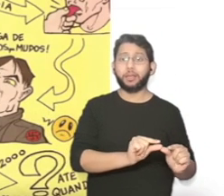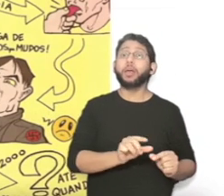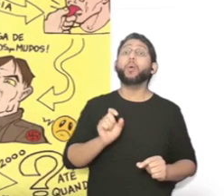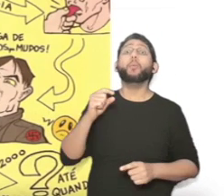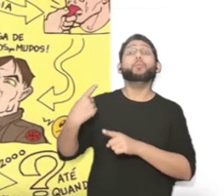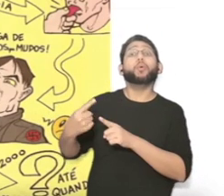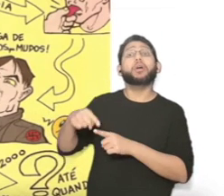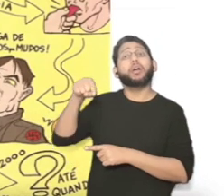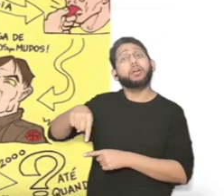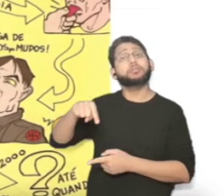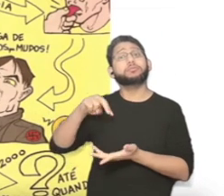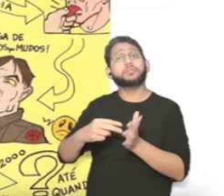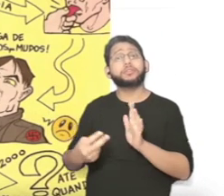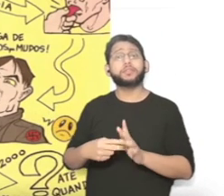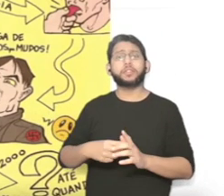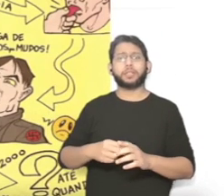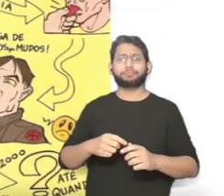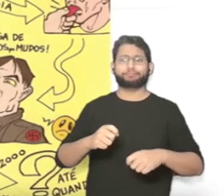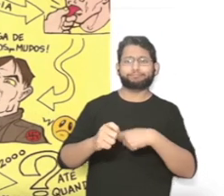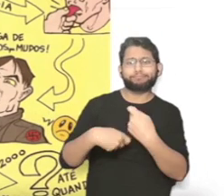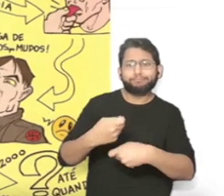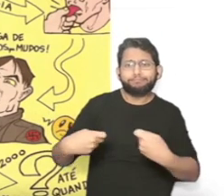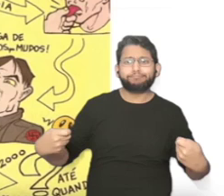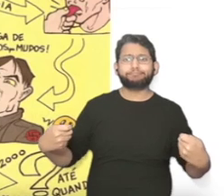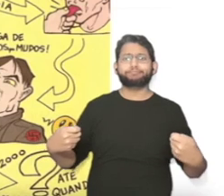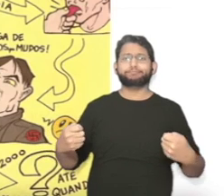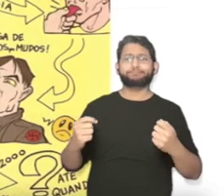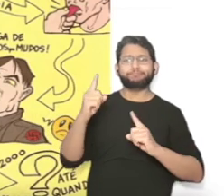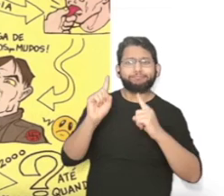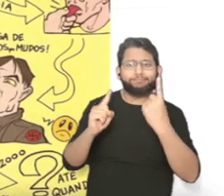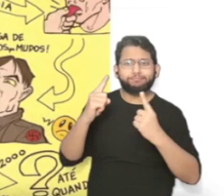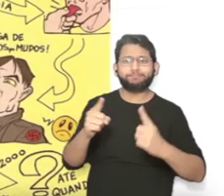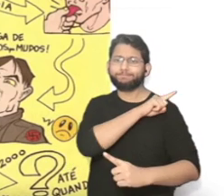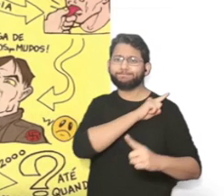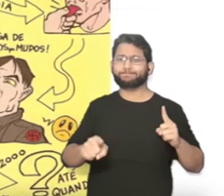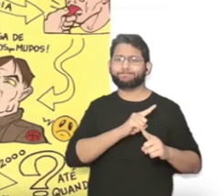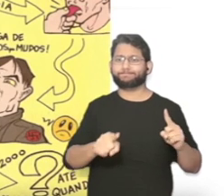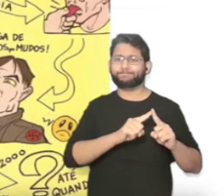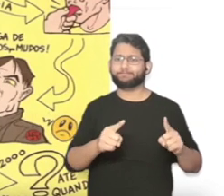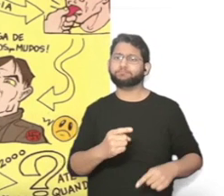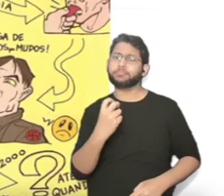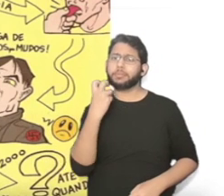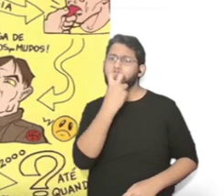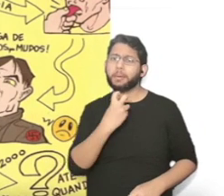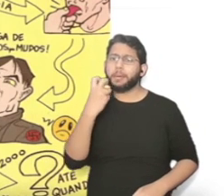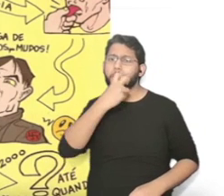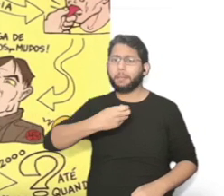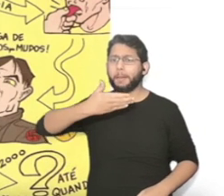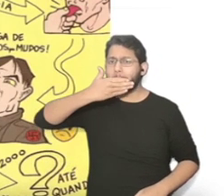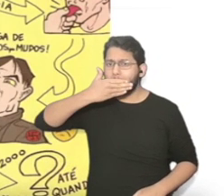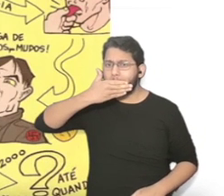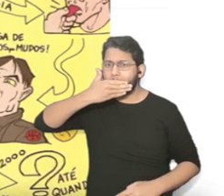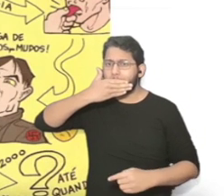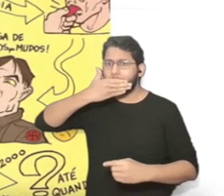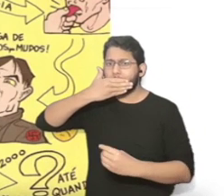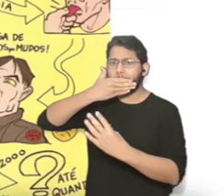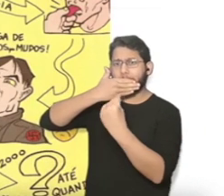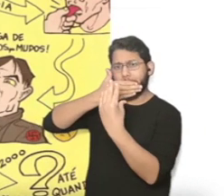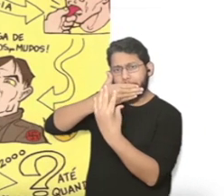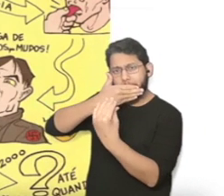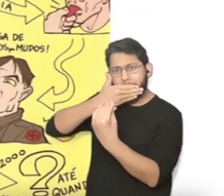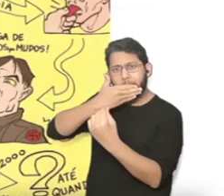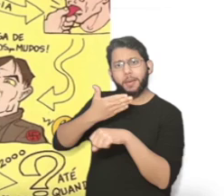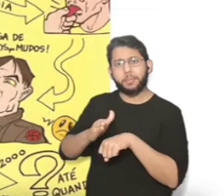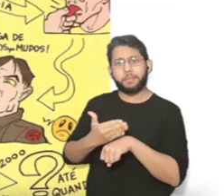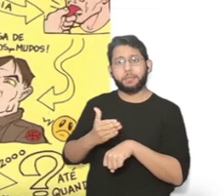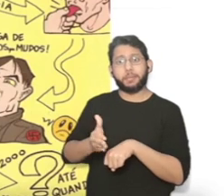de sinais ou gesticulação, como eles entendiam na época, na educação de pessoas com